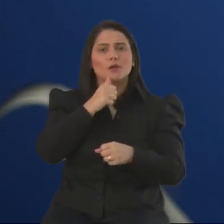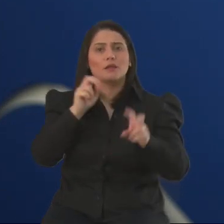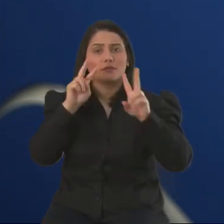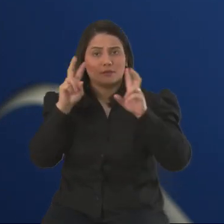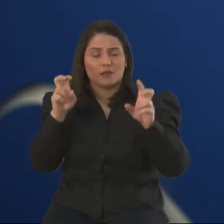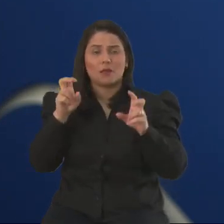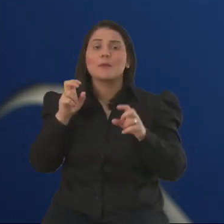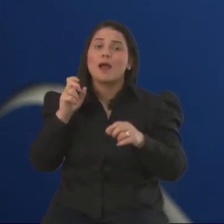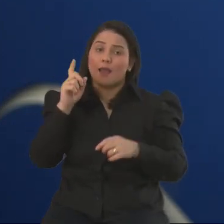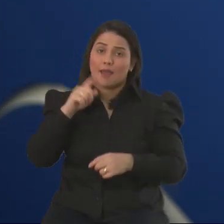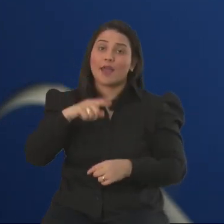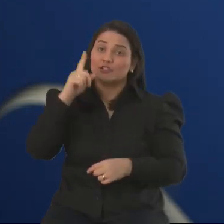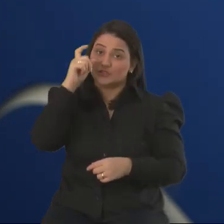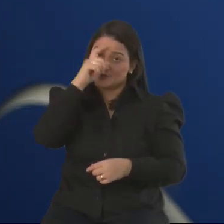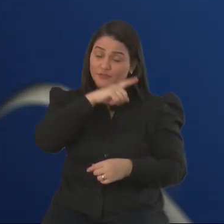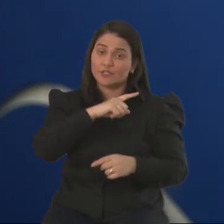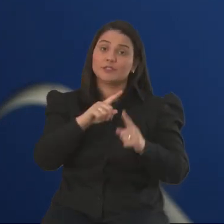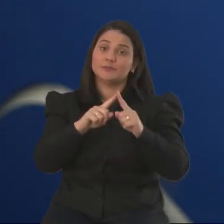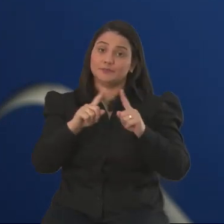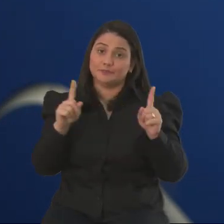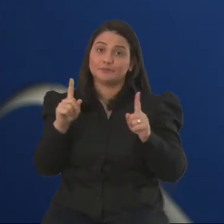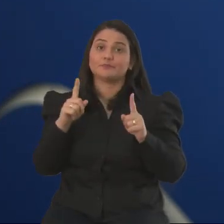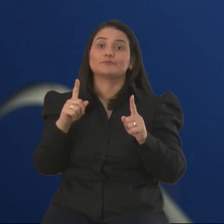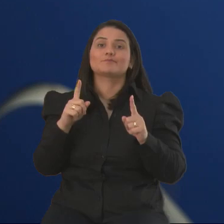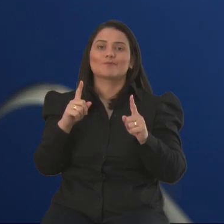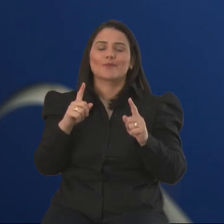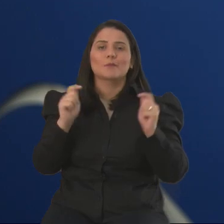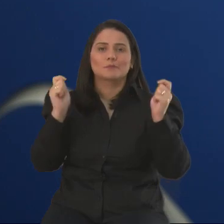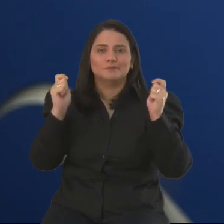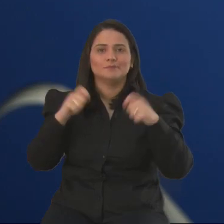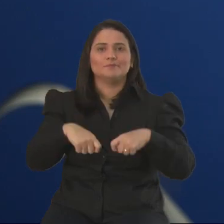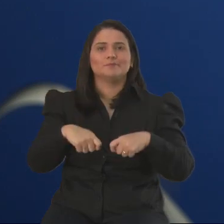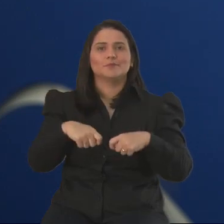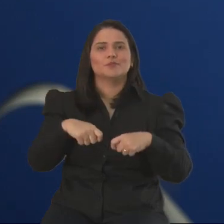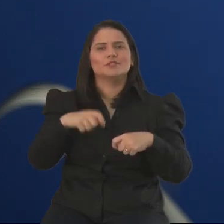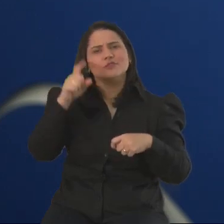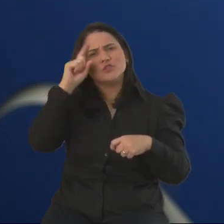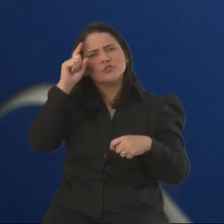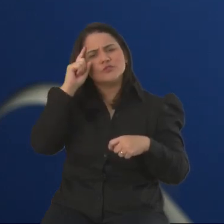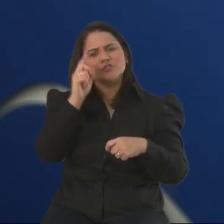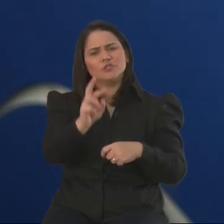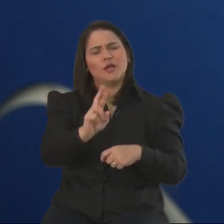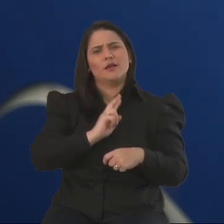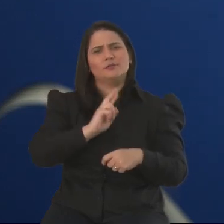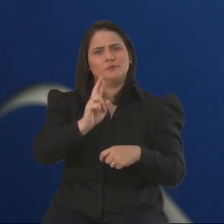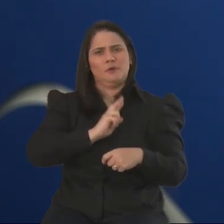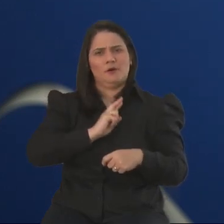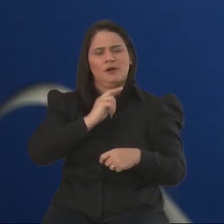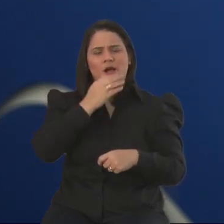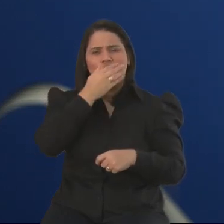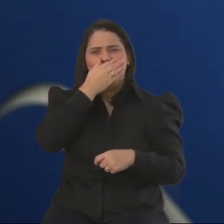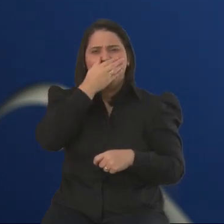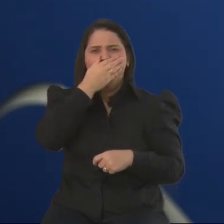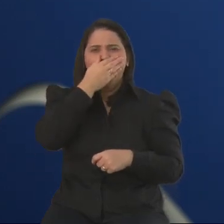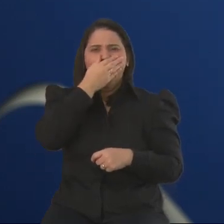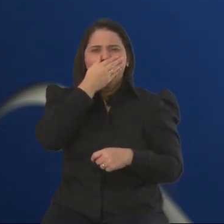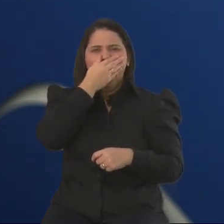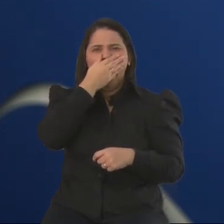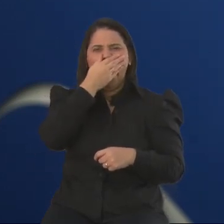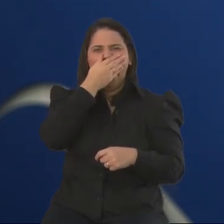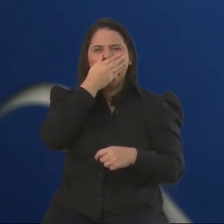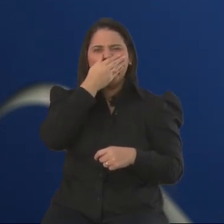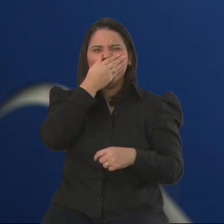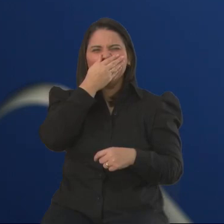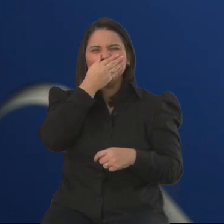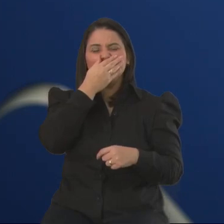complexa, mas ela também pode receber uma resposta no dia a dia, em pequenos e grandes gestos, na forma